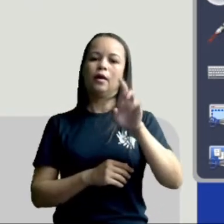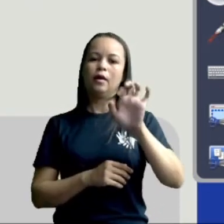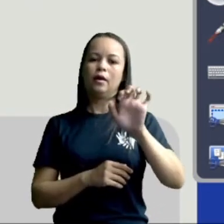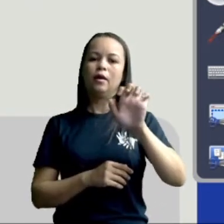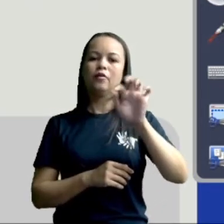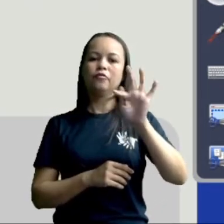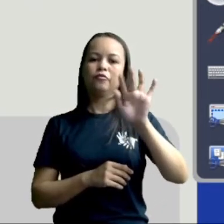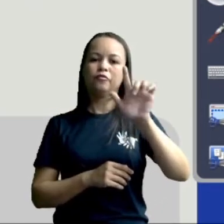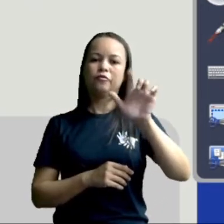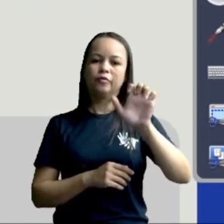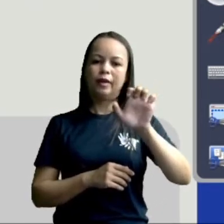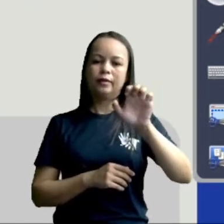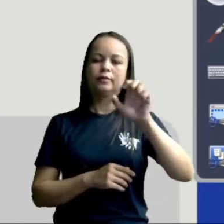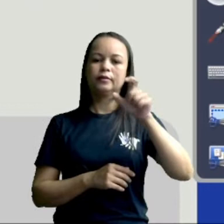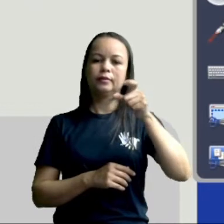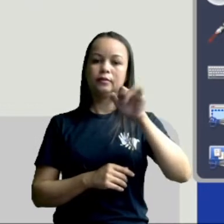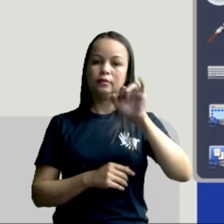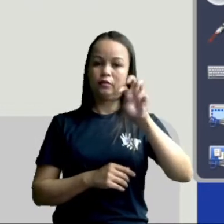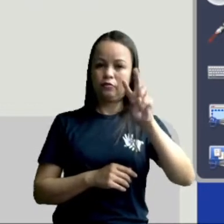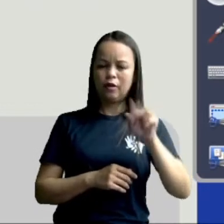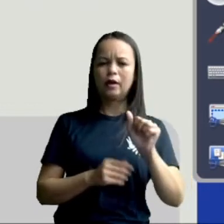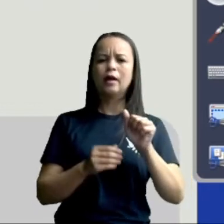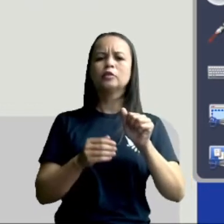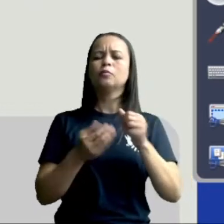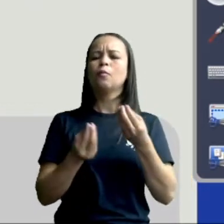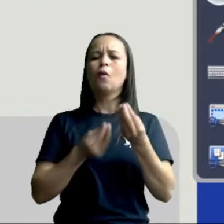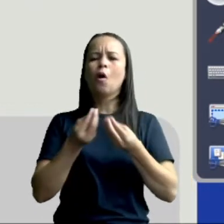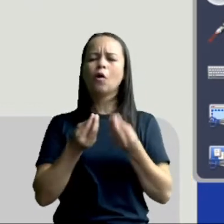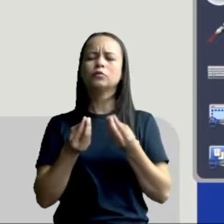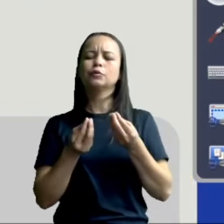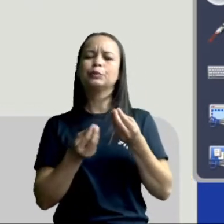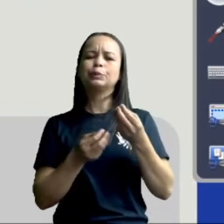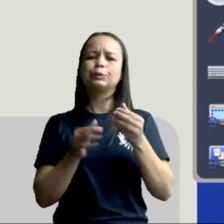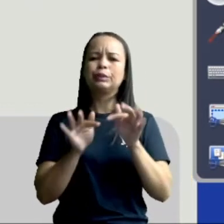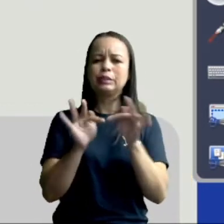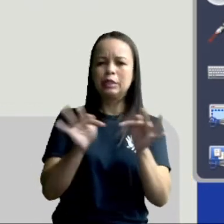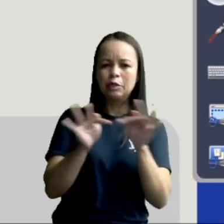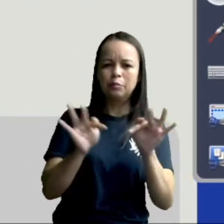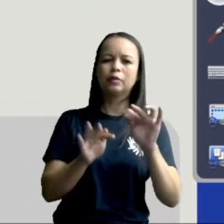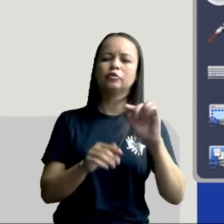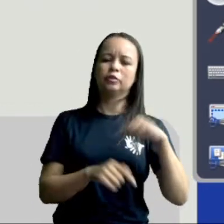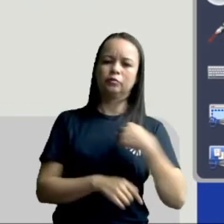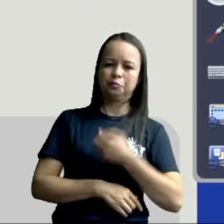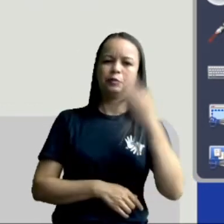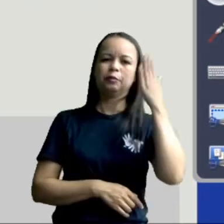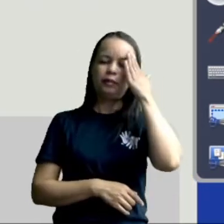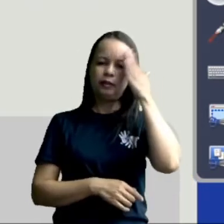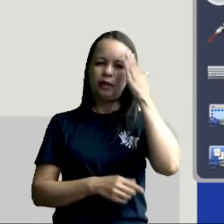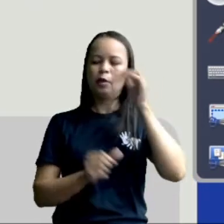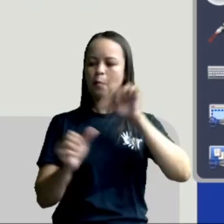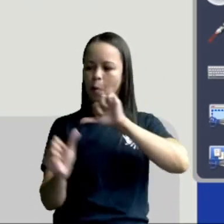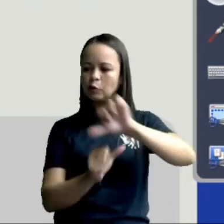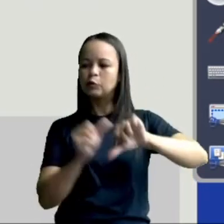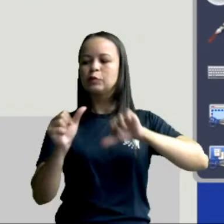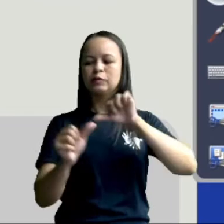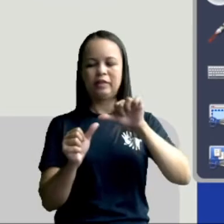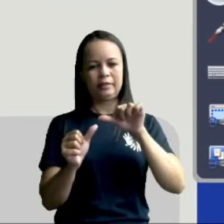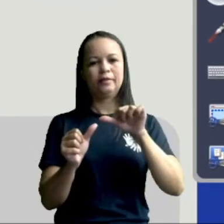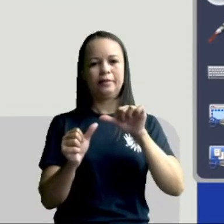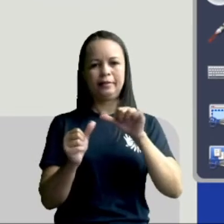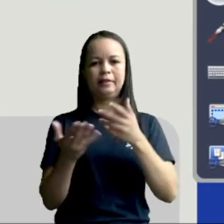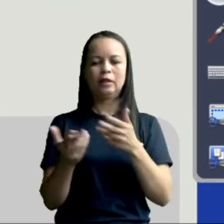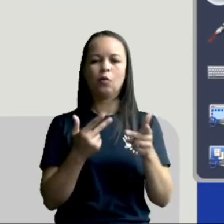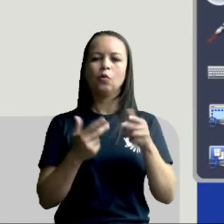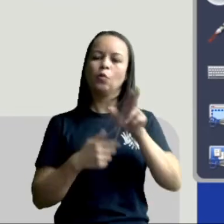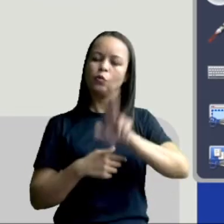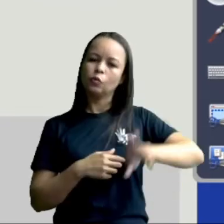De modo bem simples da gente entender. São iguais e a gente pode inverter, sem nenhum problema. Então, a gente usa muito isso